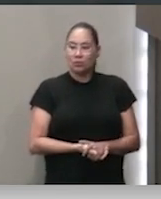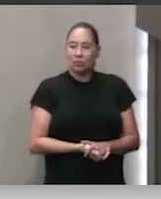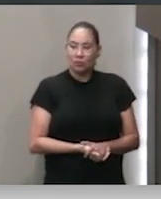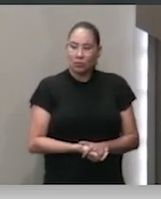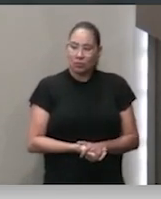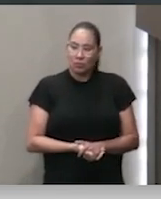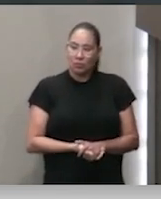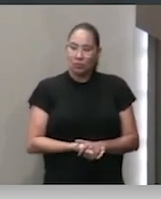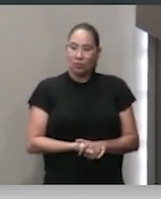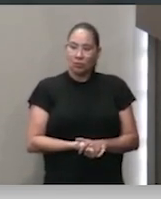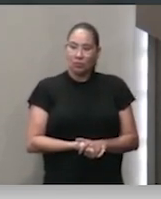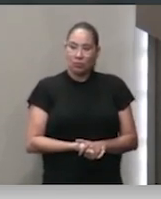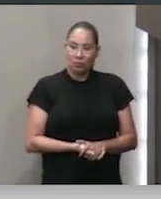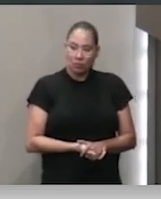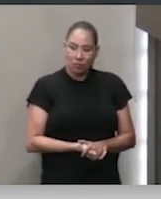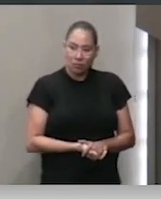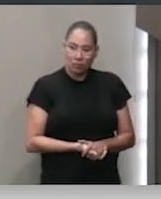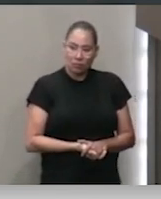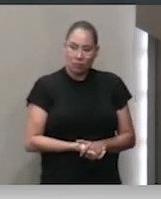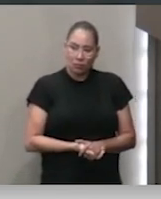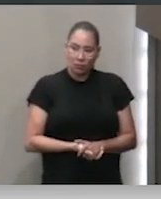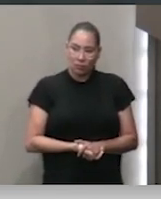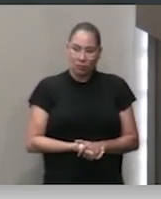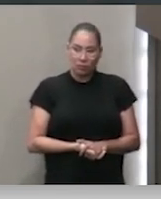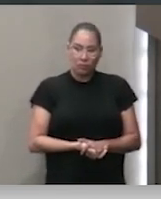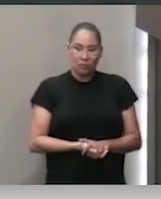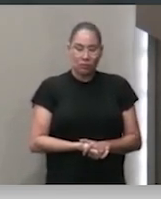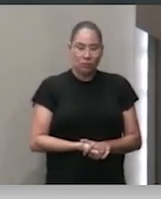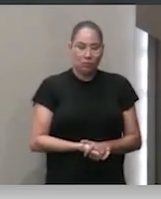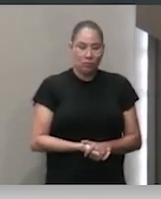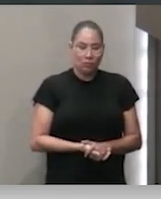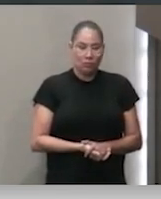O vereador Rafael Colucci.